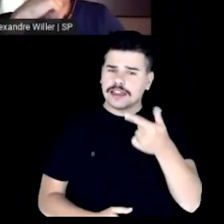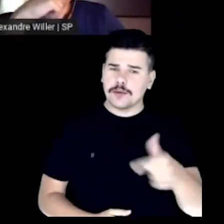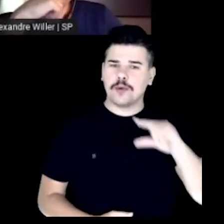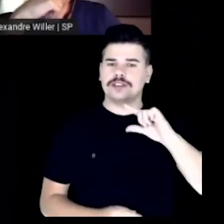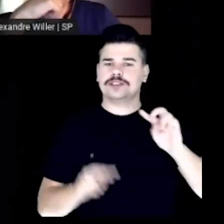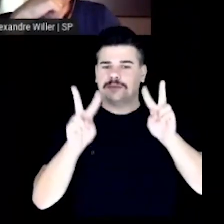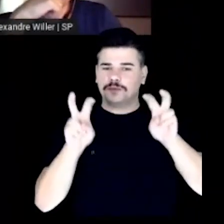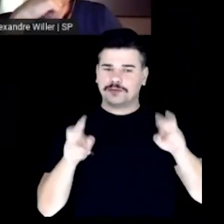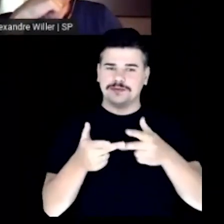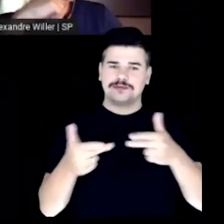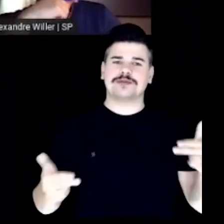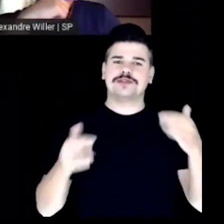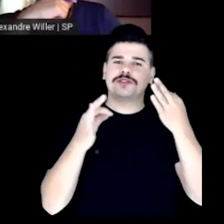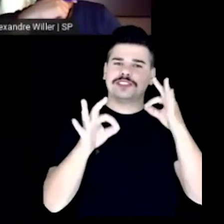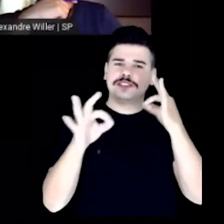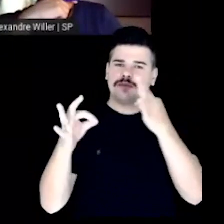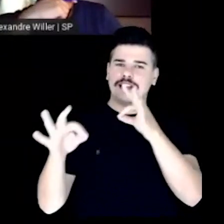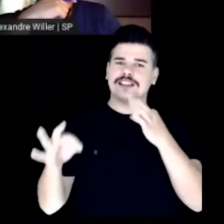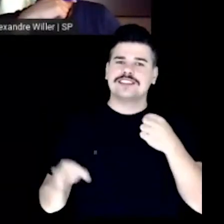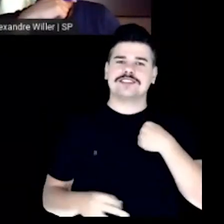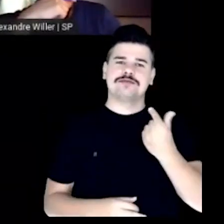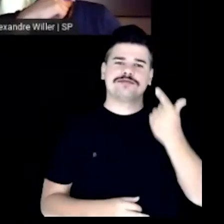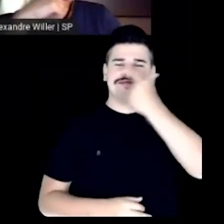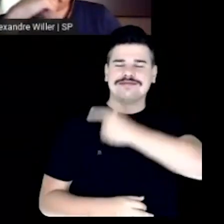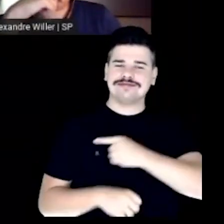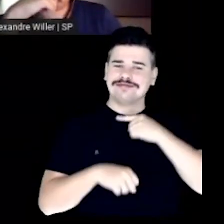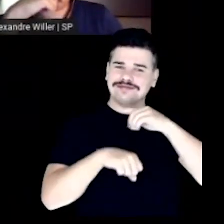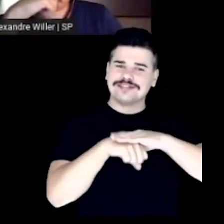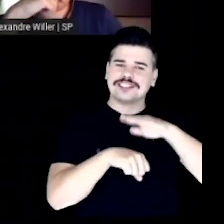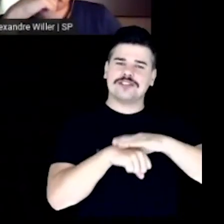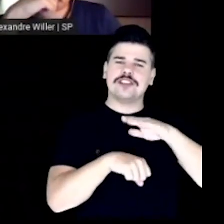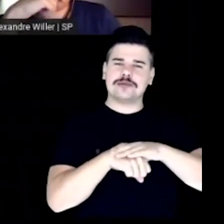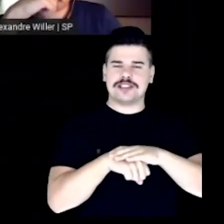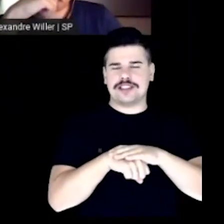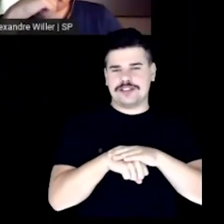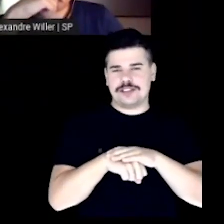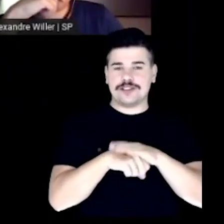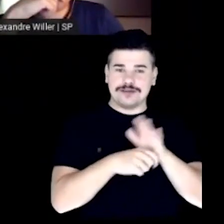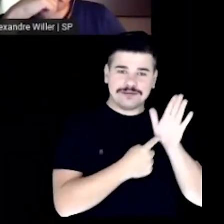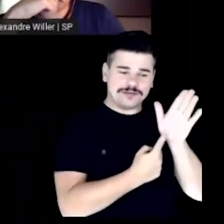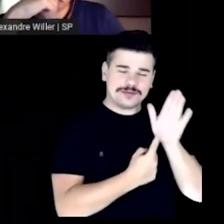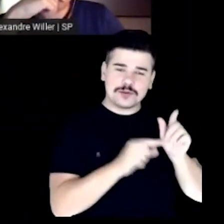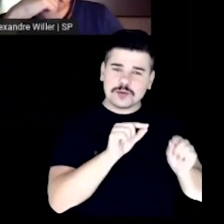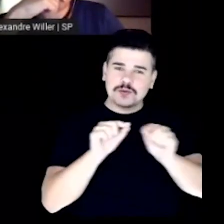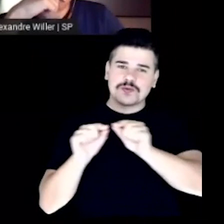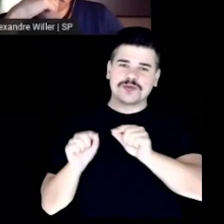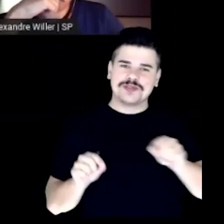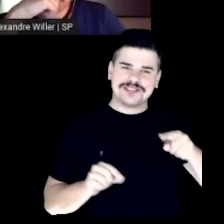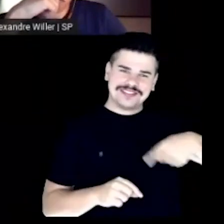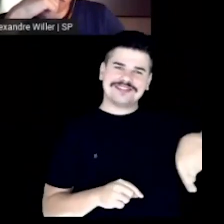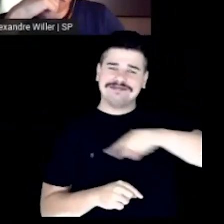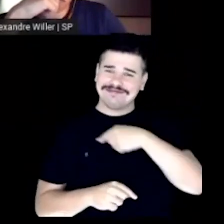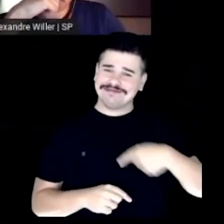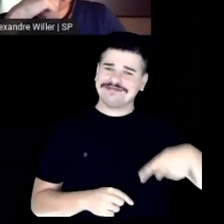vieram surgindo, né, essas reações, esses feedbacks, é que eu me dei conta, assim, tipo, tá ali, né, naturalmente que